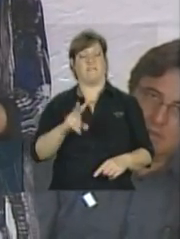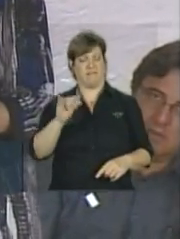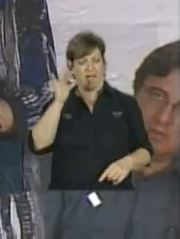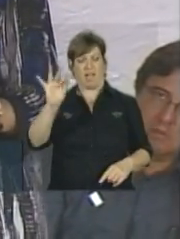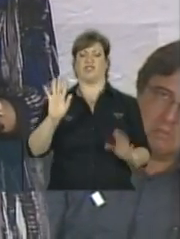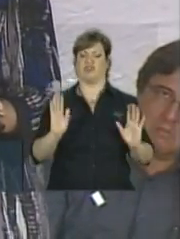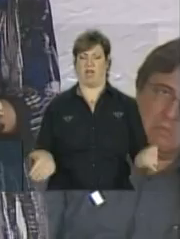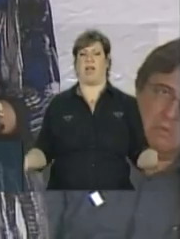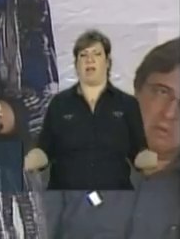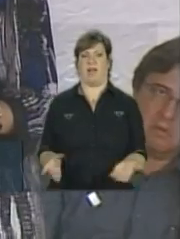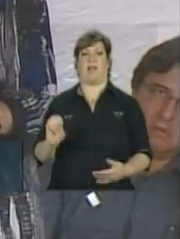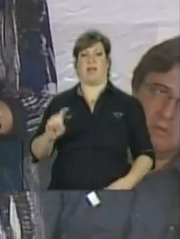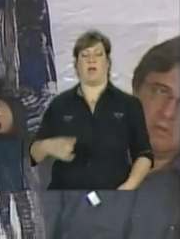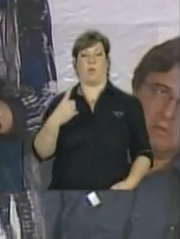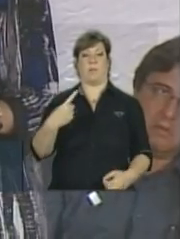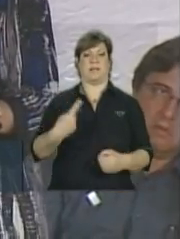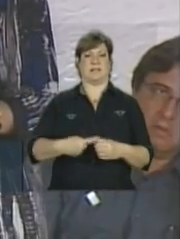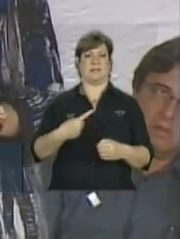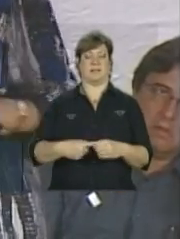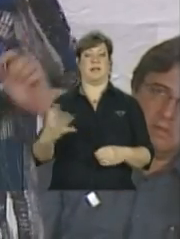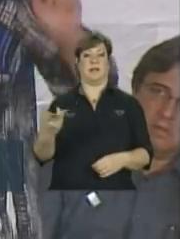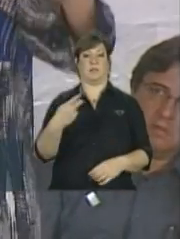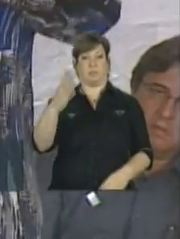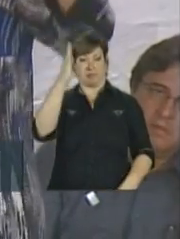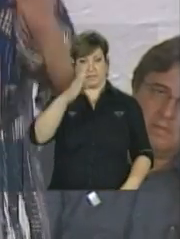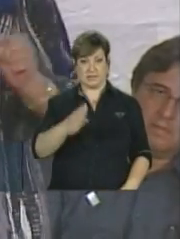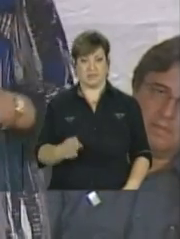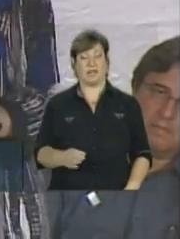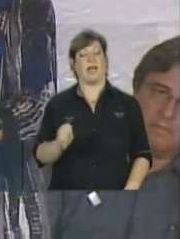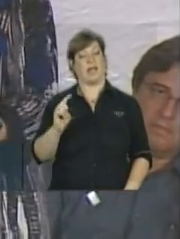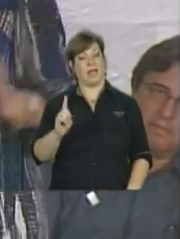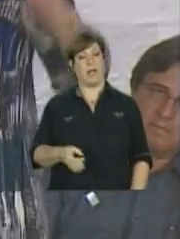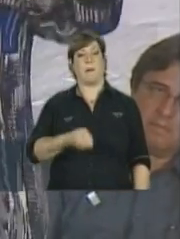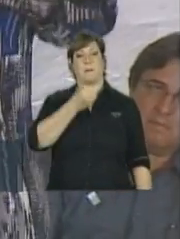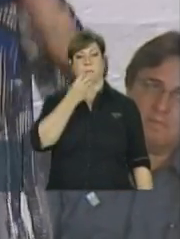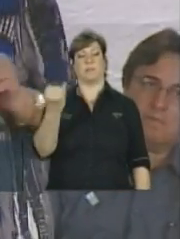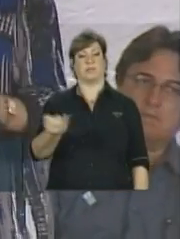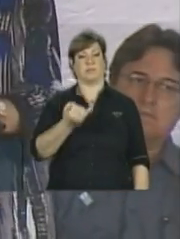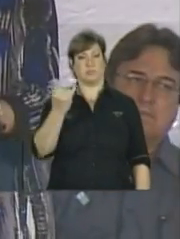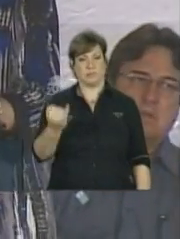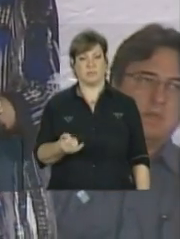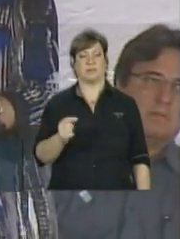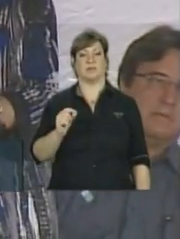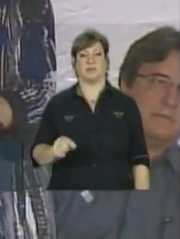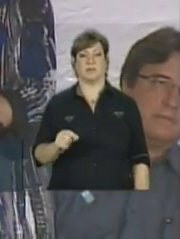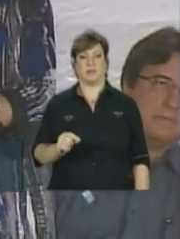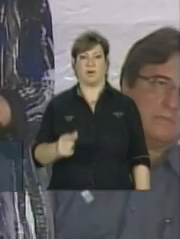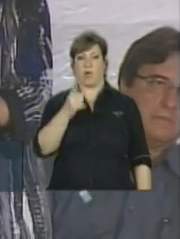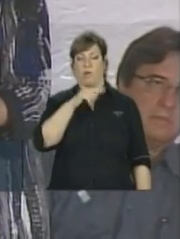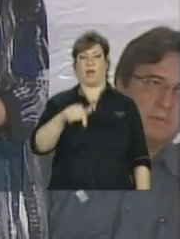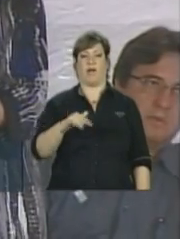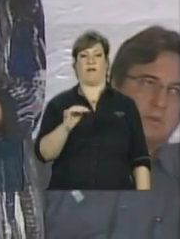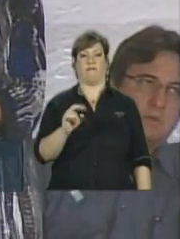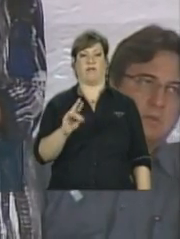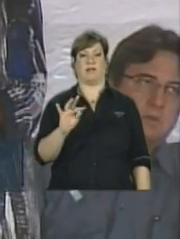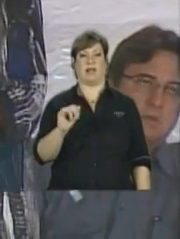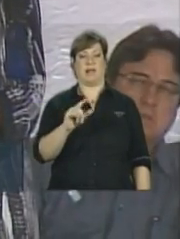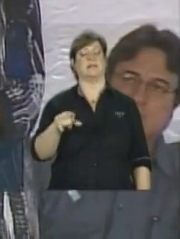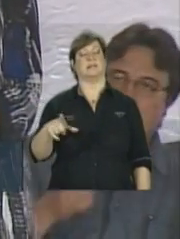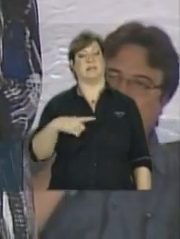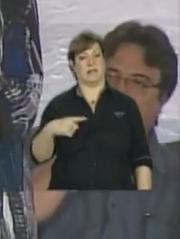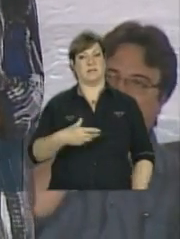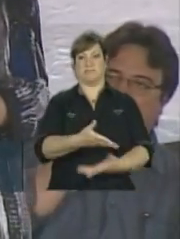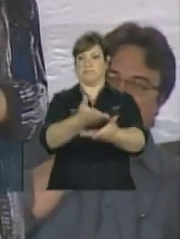já uma grande cidade do Brasil, é justo, é legítimo que Fortaleza tenha